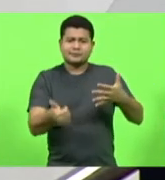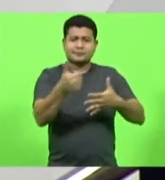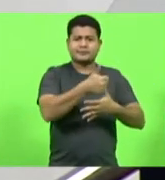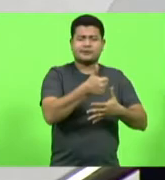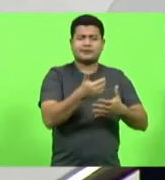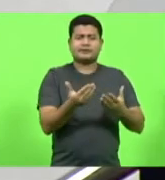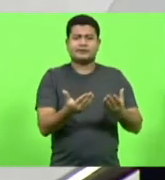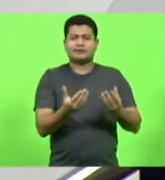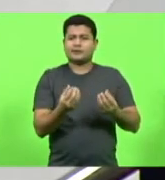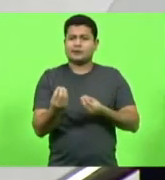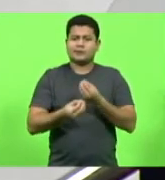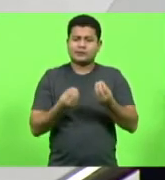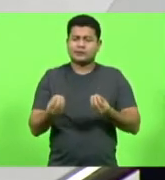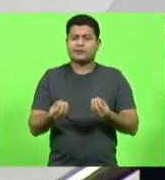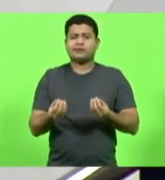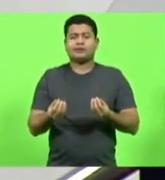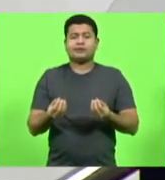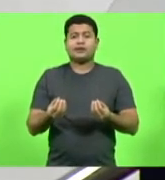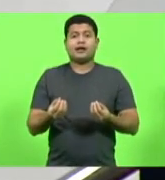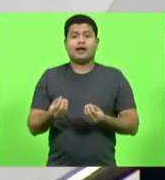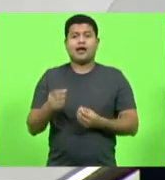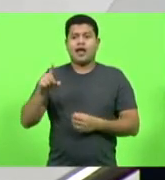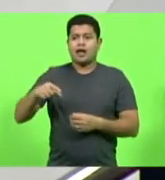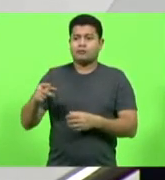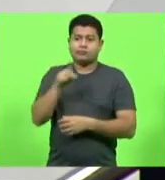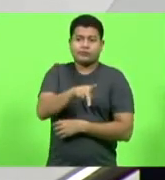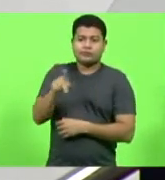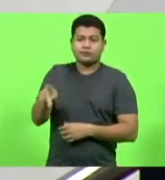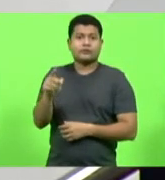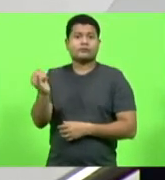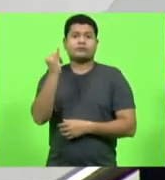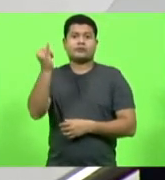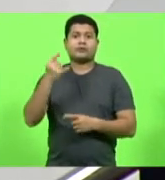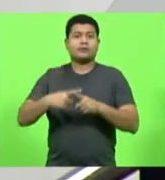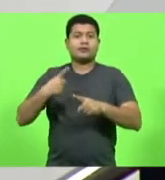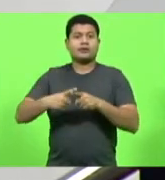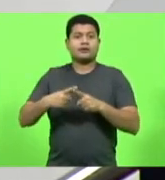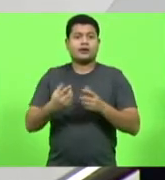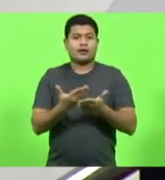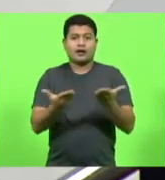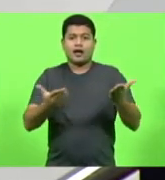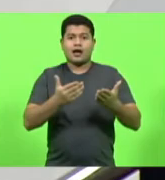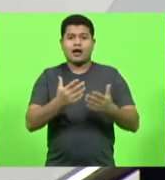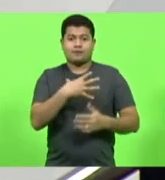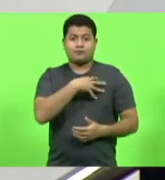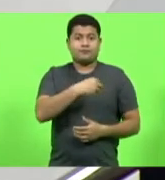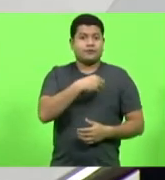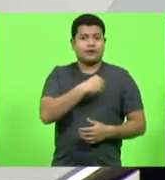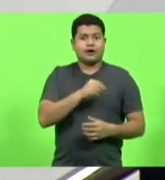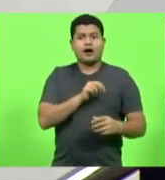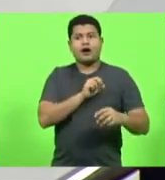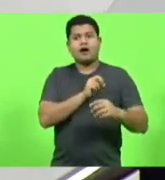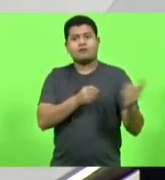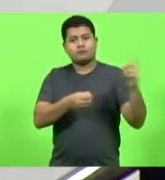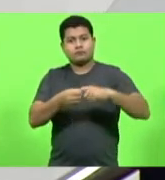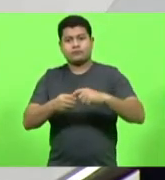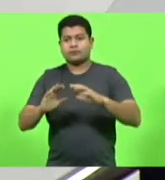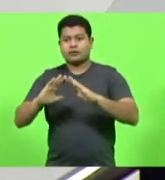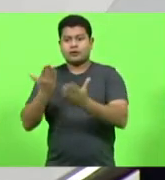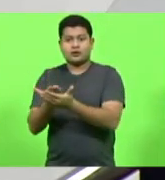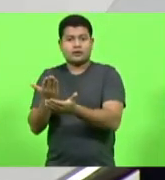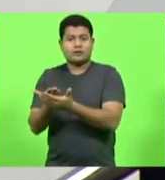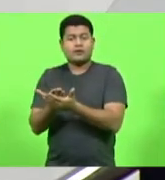que está sendo vacinado, porque os filhos dos trabalhadores vão poder ir para a escola. As crianças vão poder retomar o